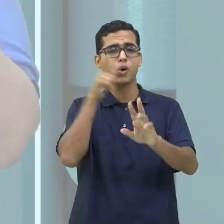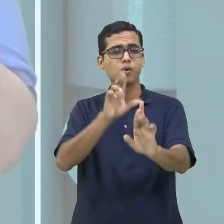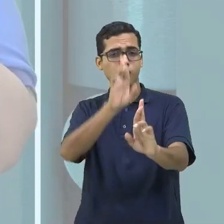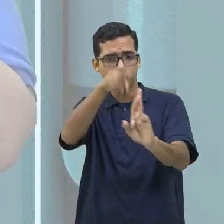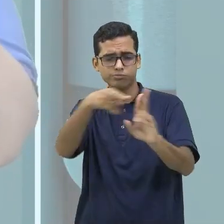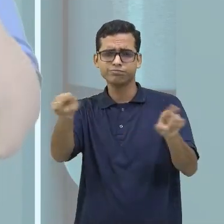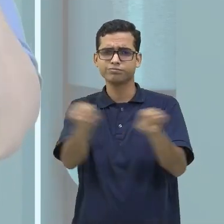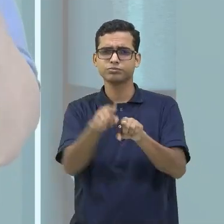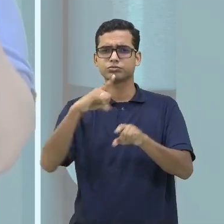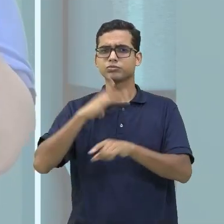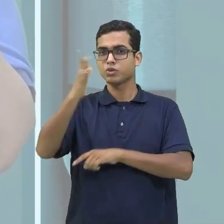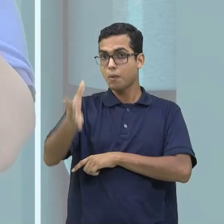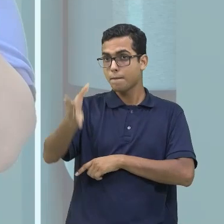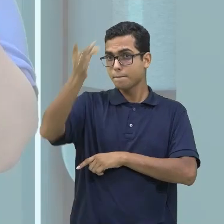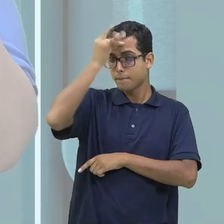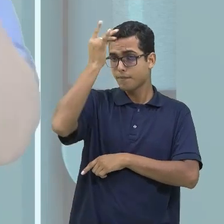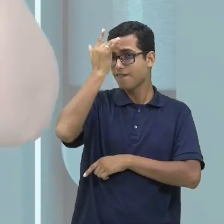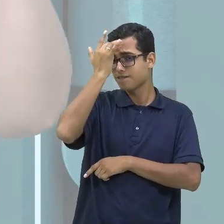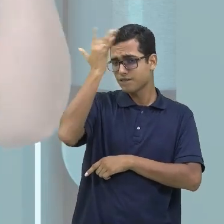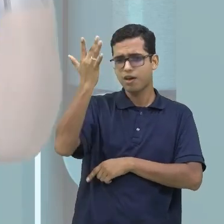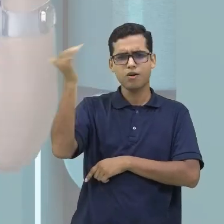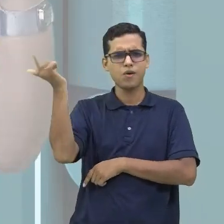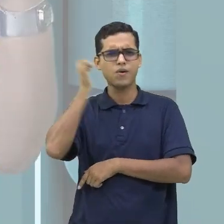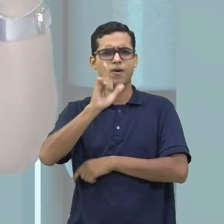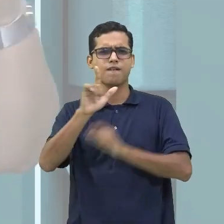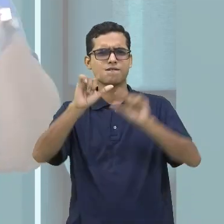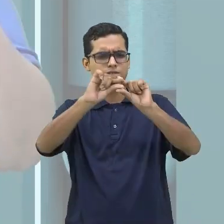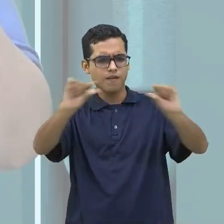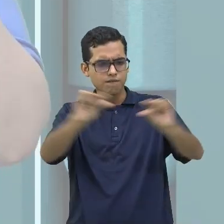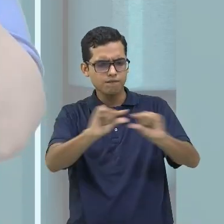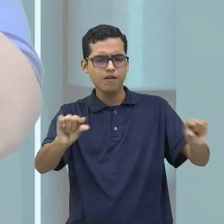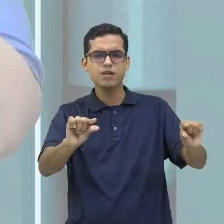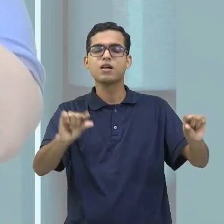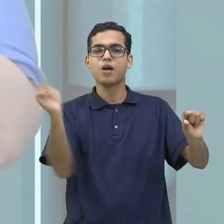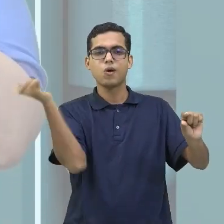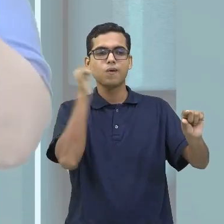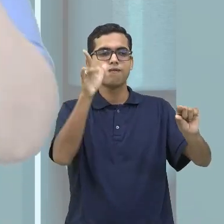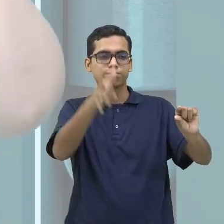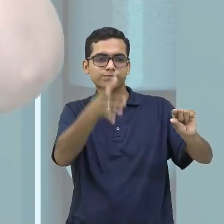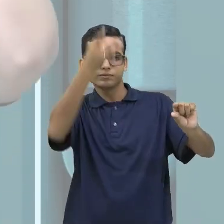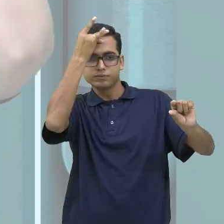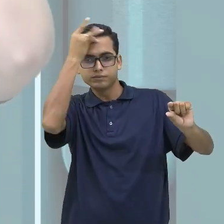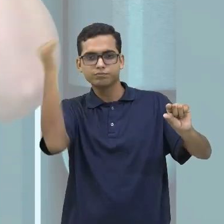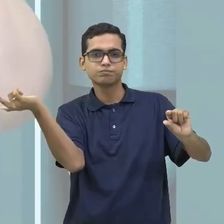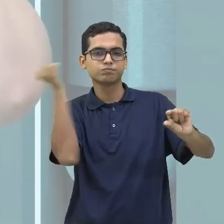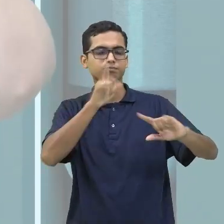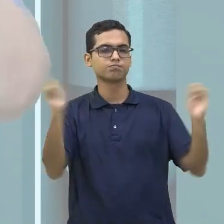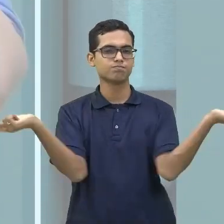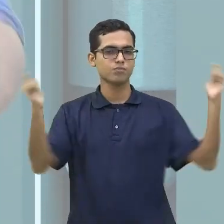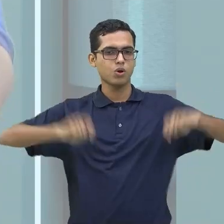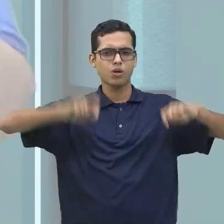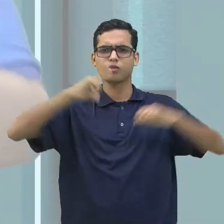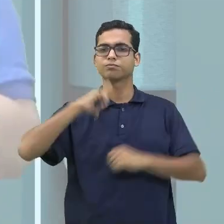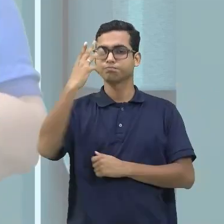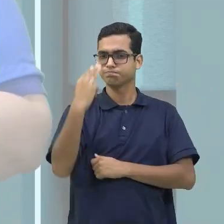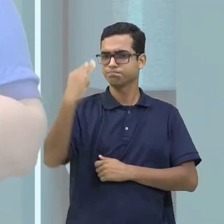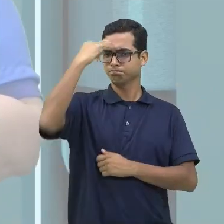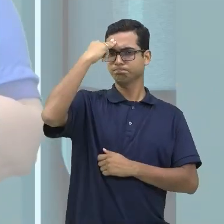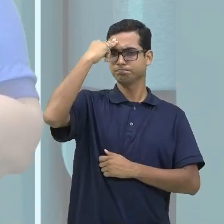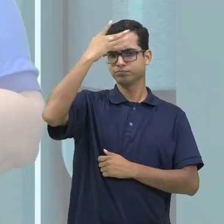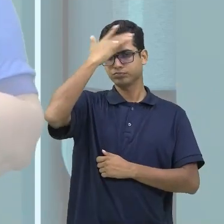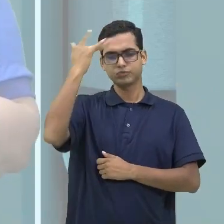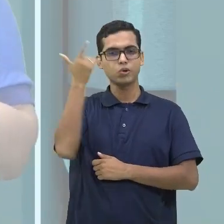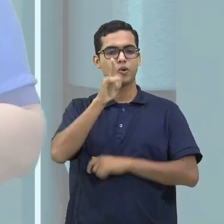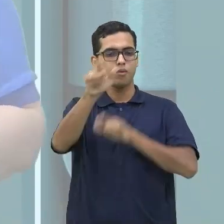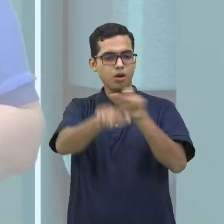a memorização de algumas coisas, de algumas frases prontas, e aí fica na memória e as pessoas passam a